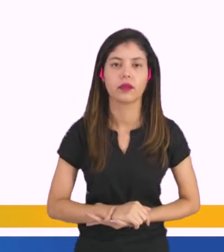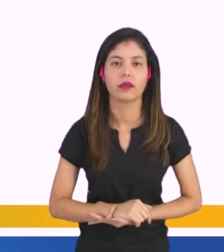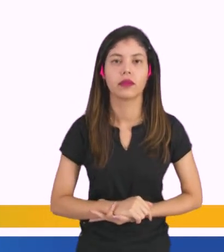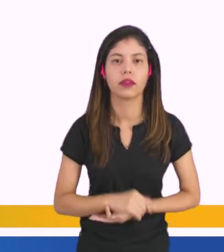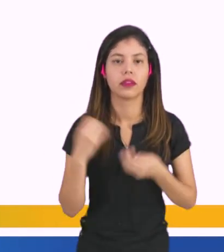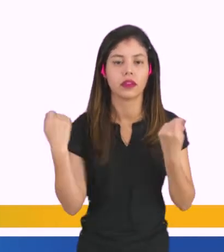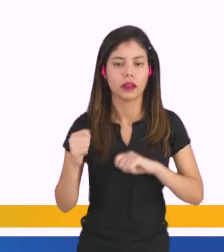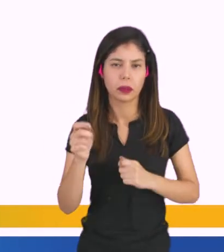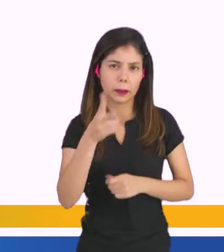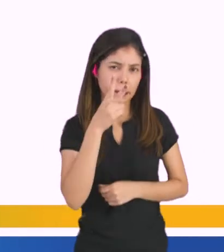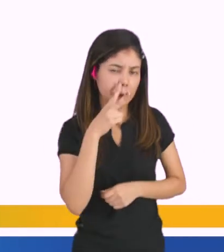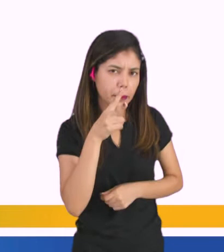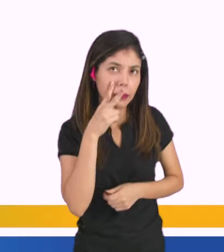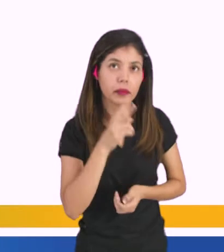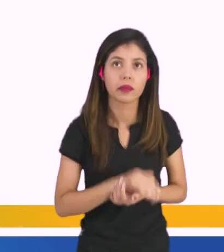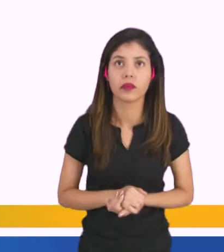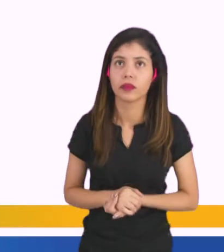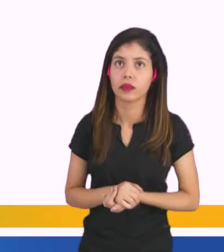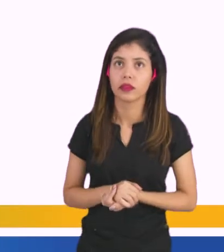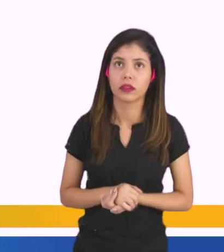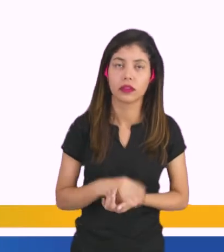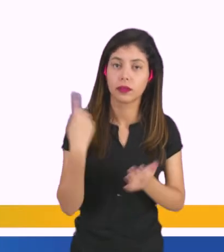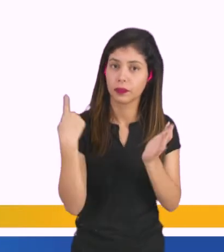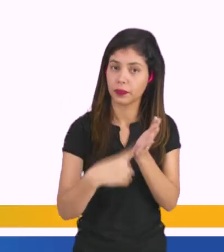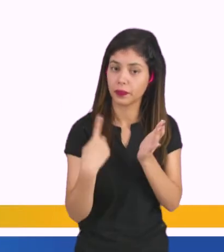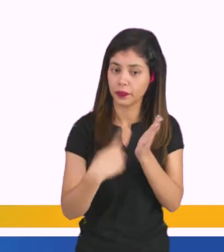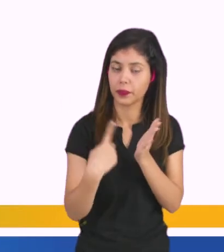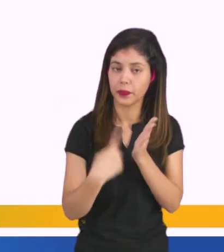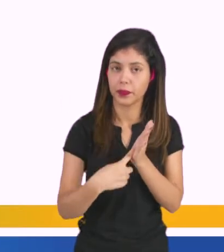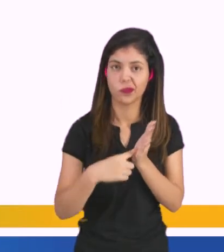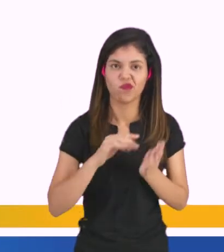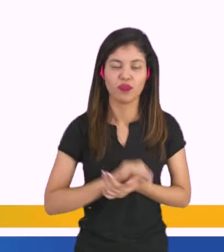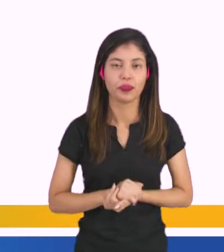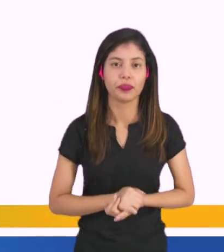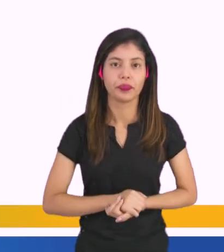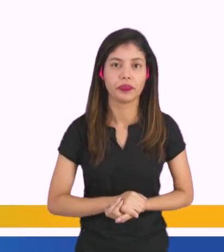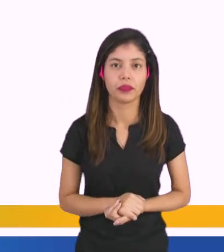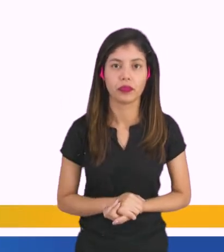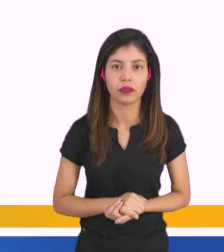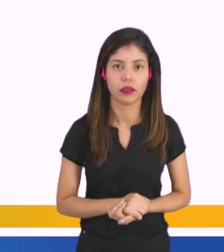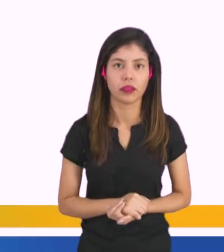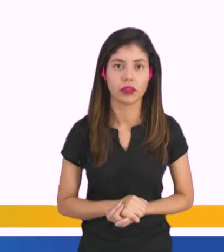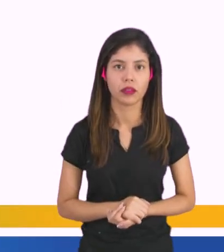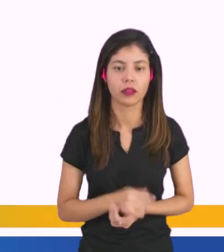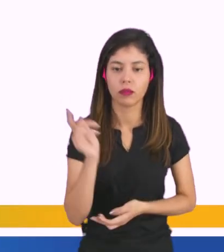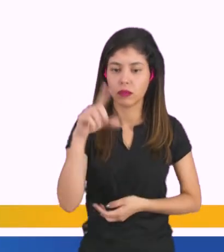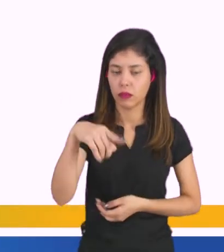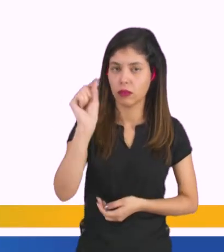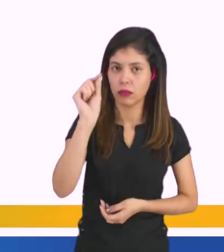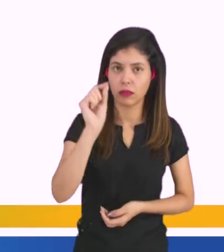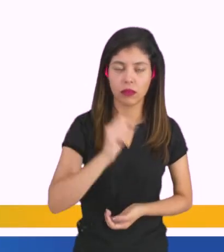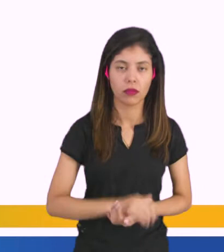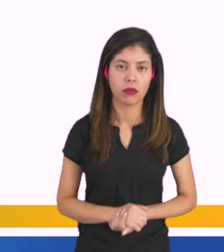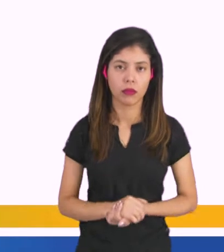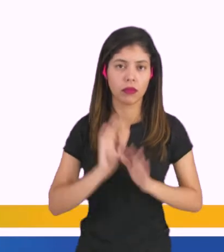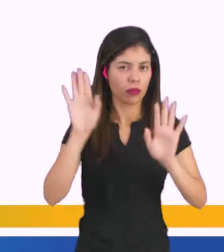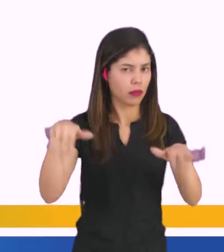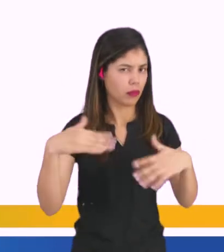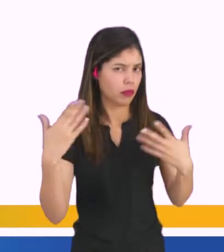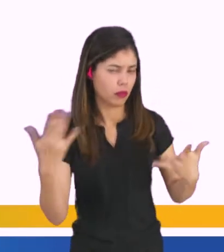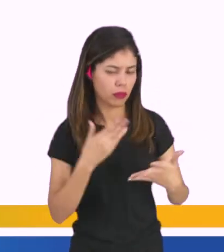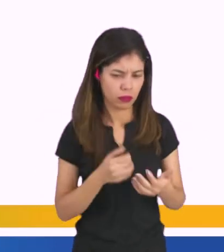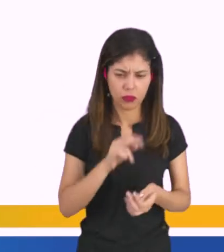você percebe que nós temos aí uma combinação, de escolhas. E aí,